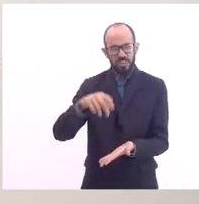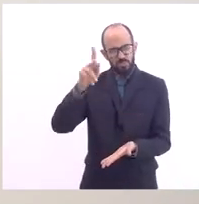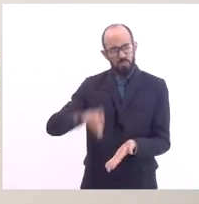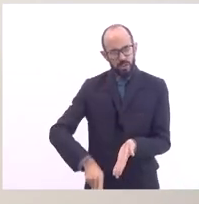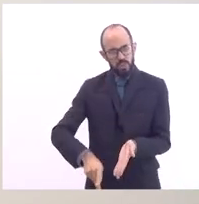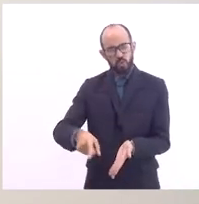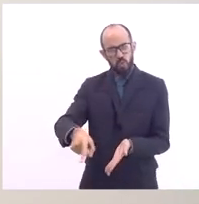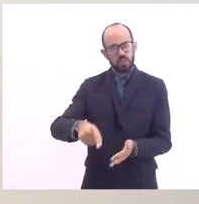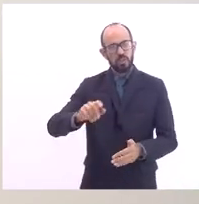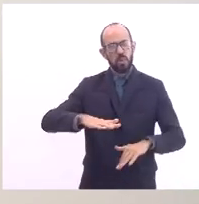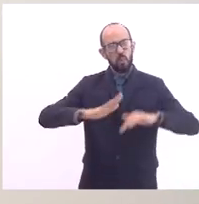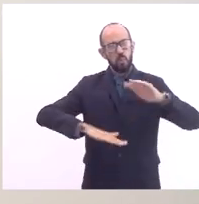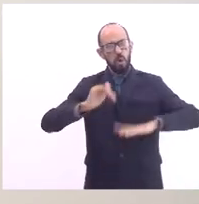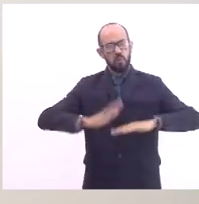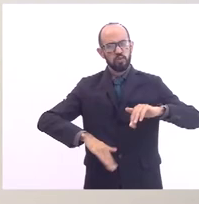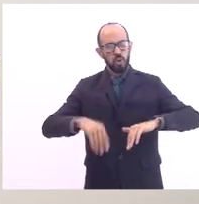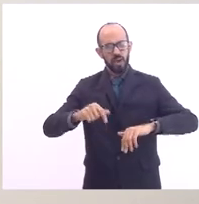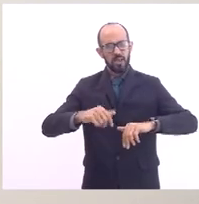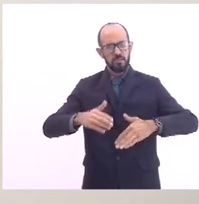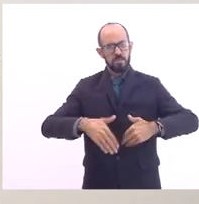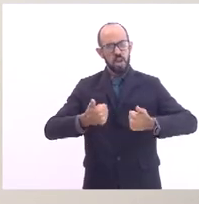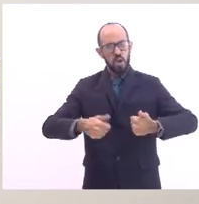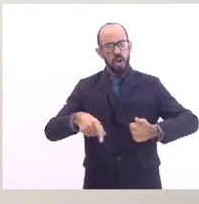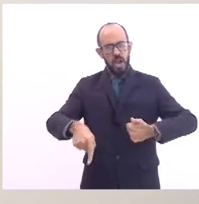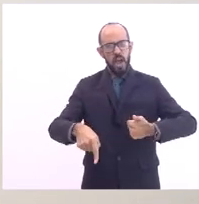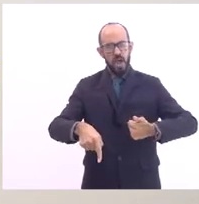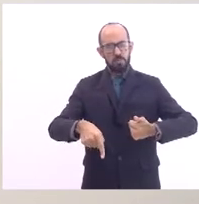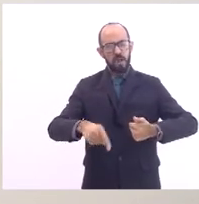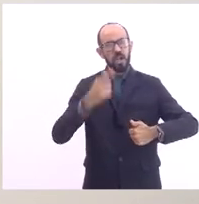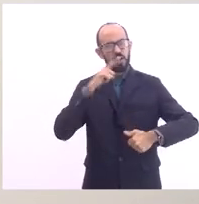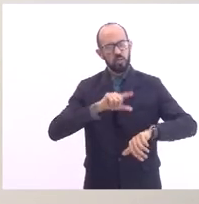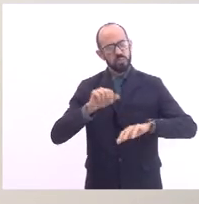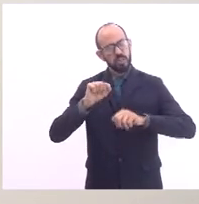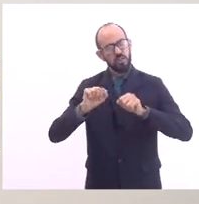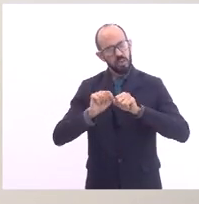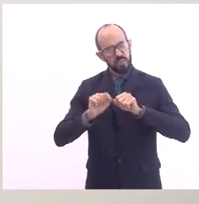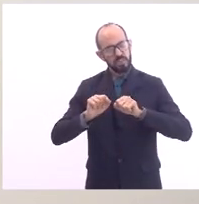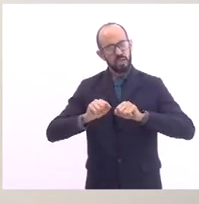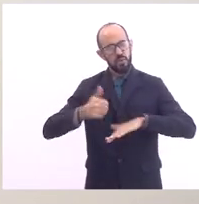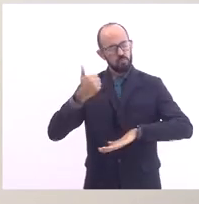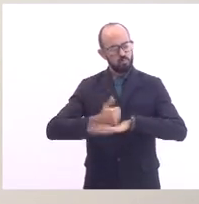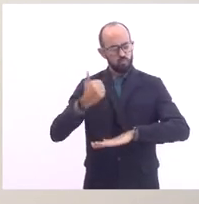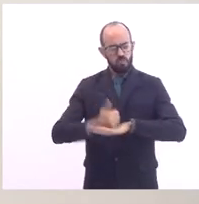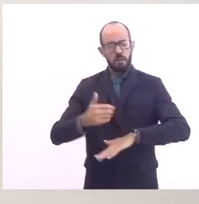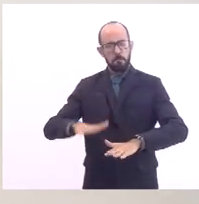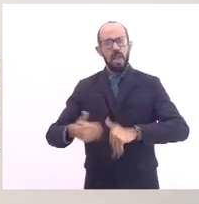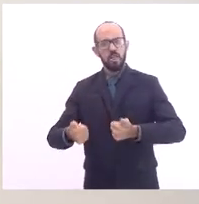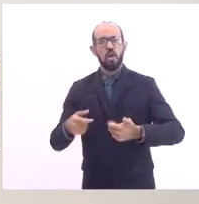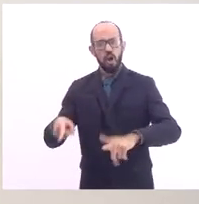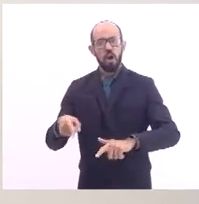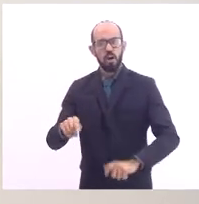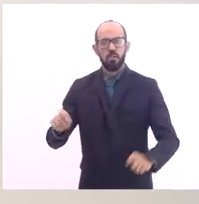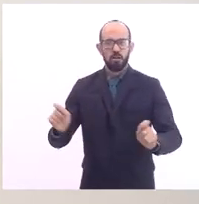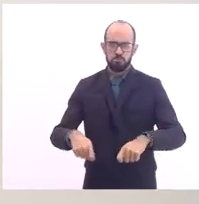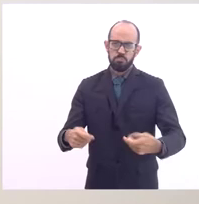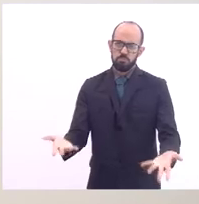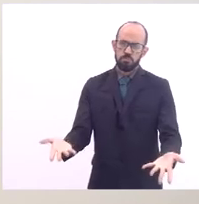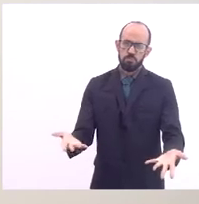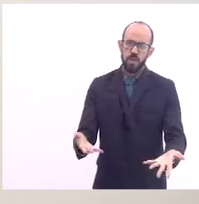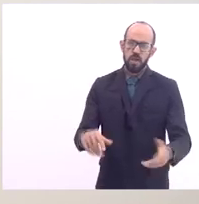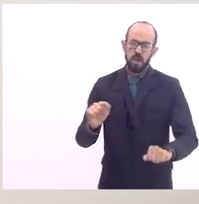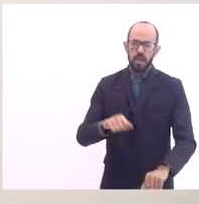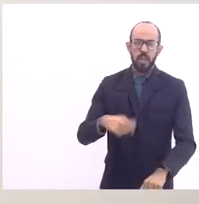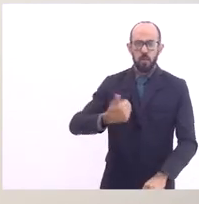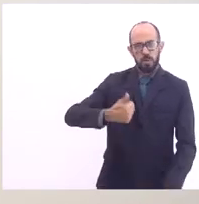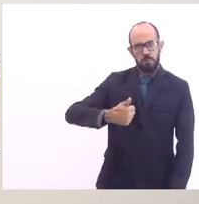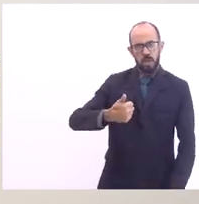de profissionais, para que o profissional possa prestar um serviço melhor, tá? E aí a gente está falando lá da ponta, lá do